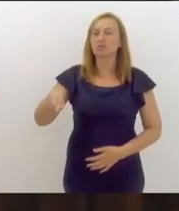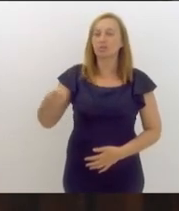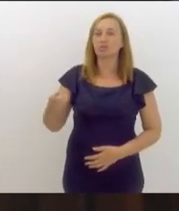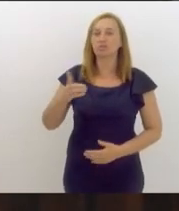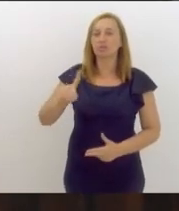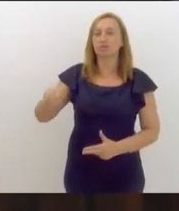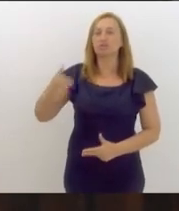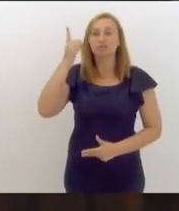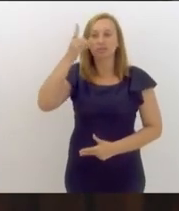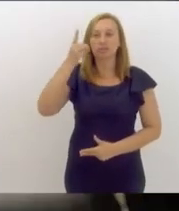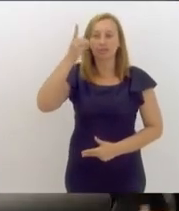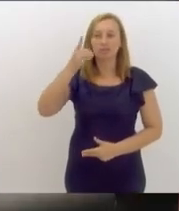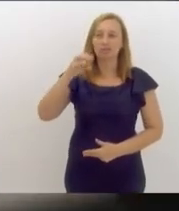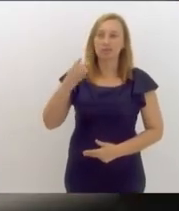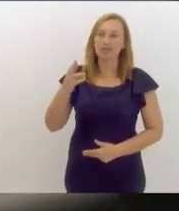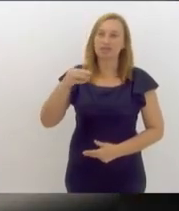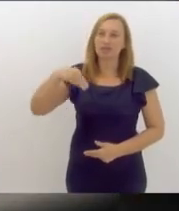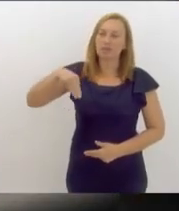Marcelo Dino